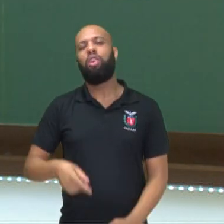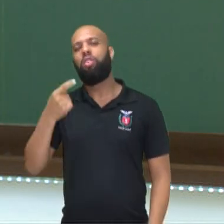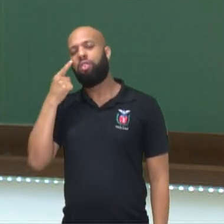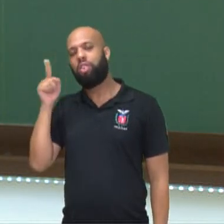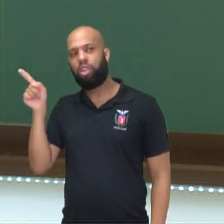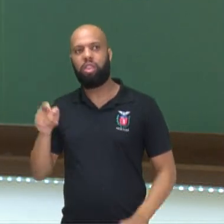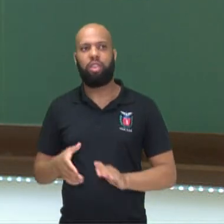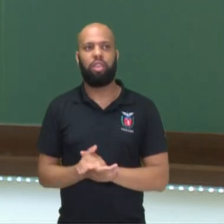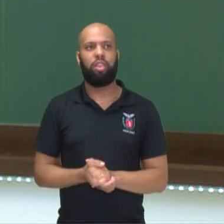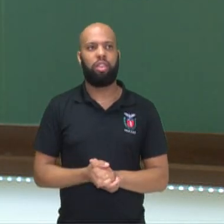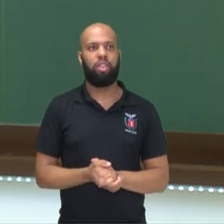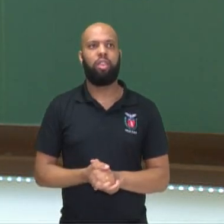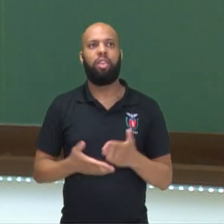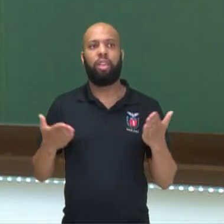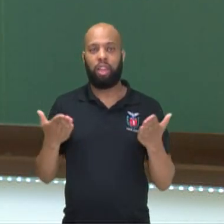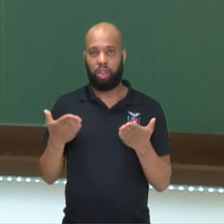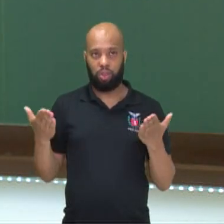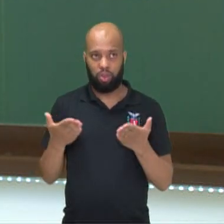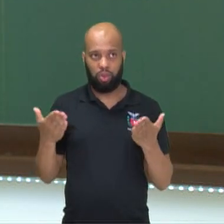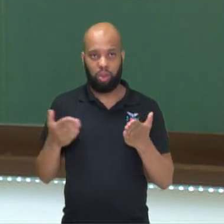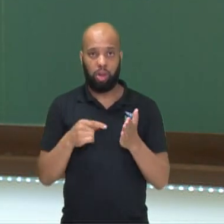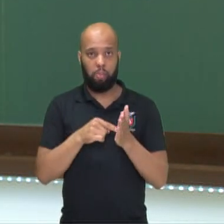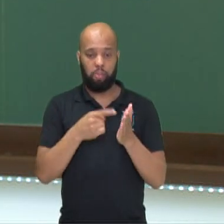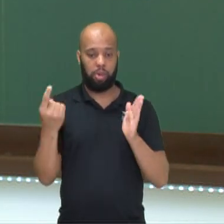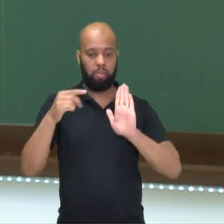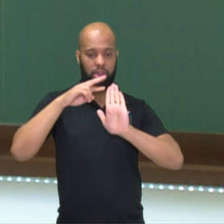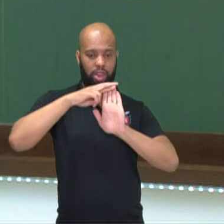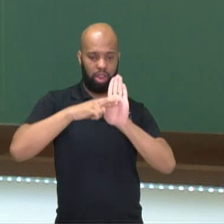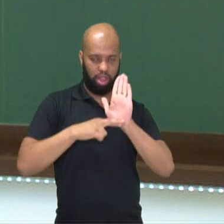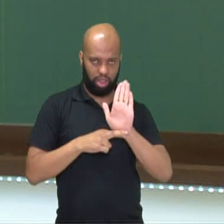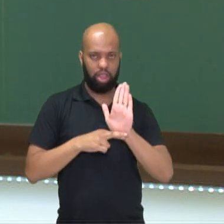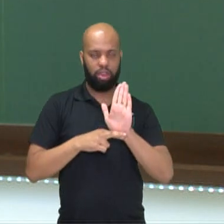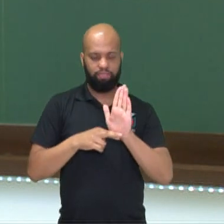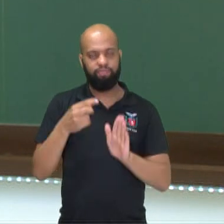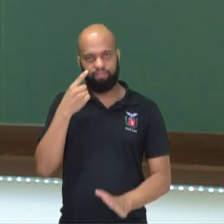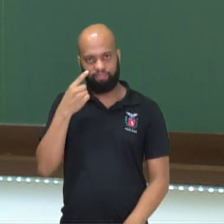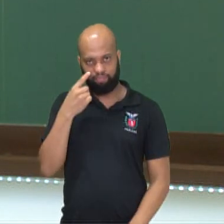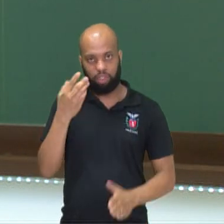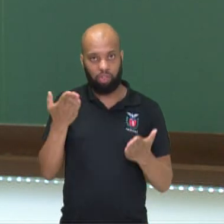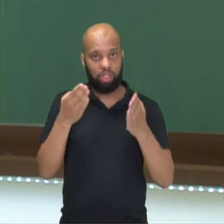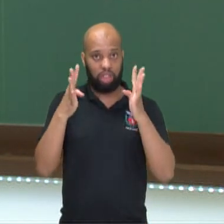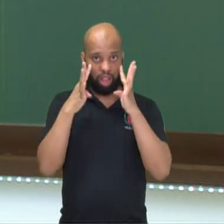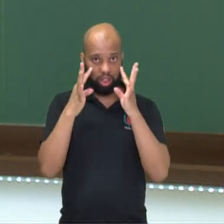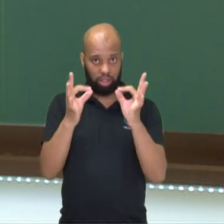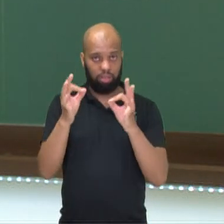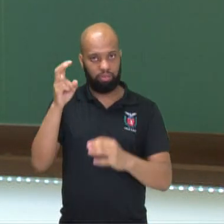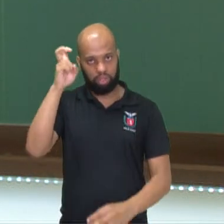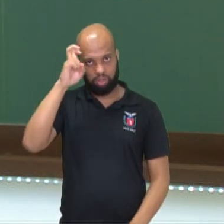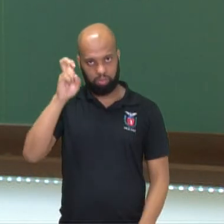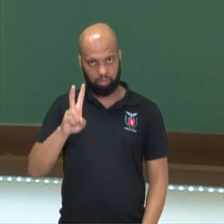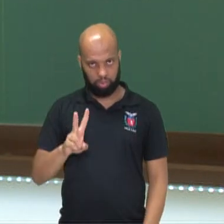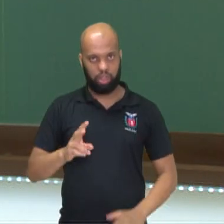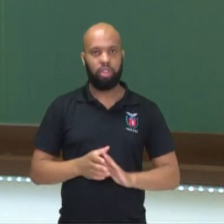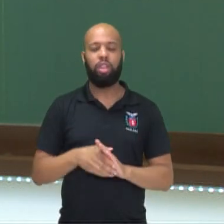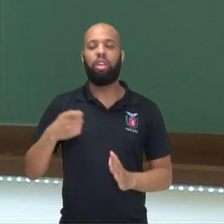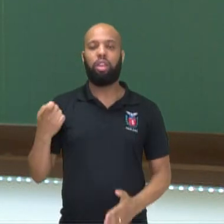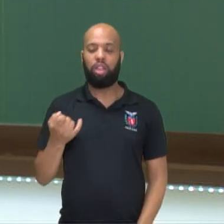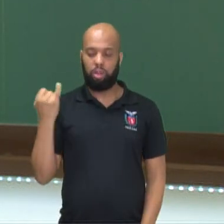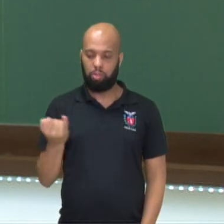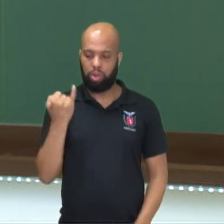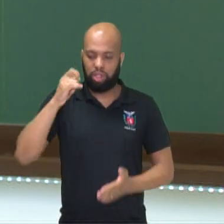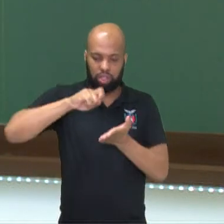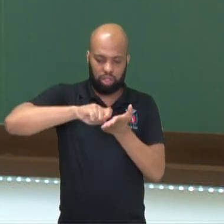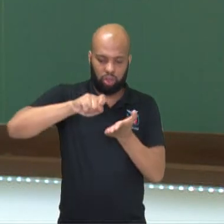Aqui, primeira regrinha, primeiro encaminhamento para você ficar espertinho aí. Não esquece, anotando tudo